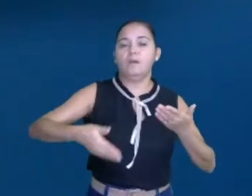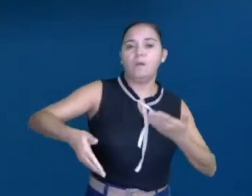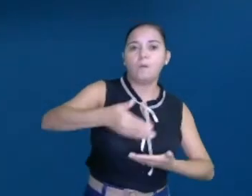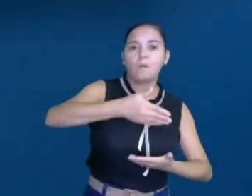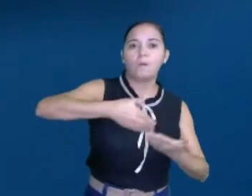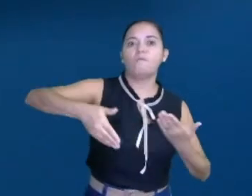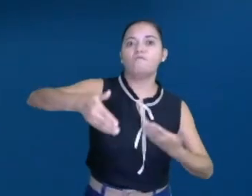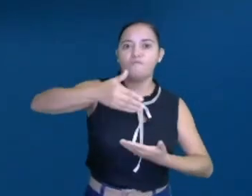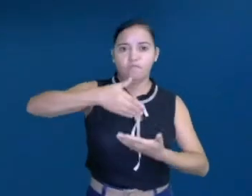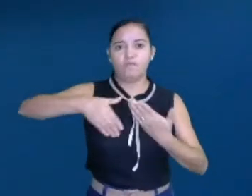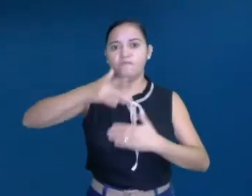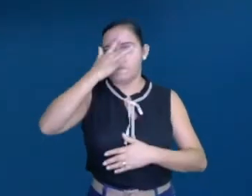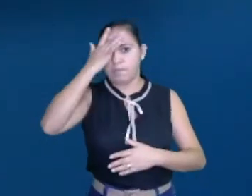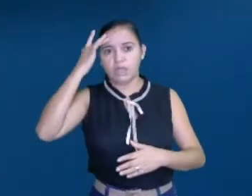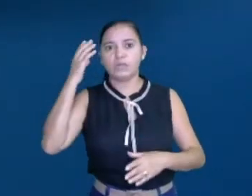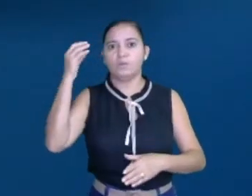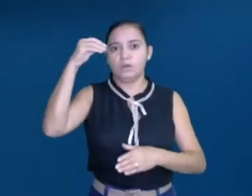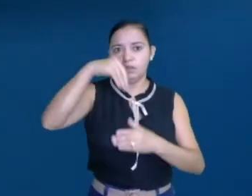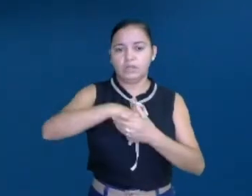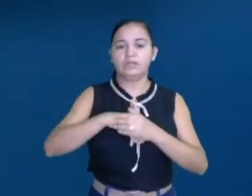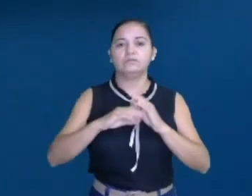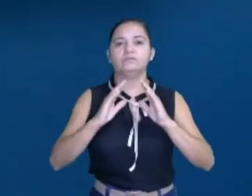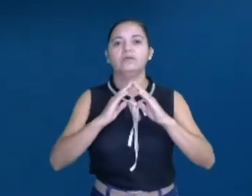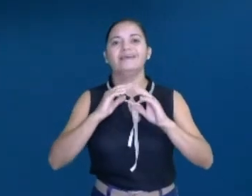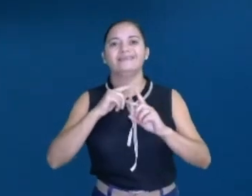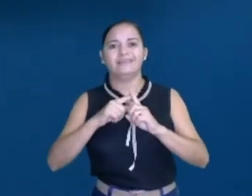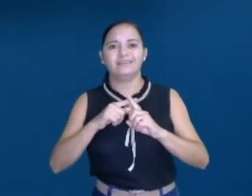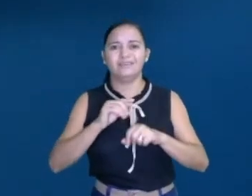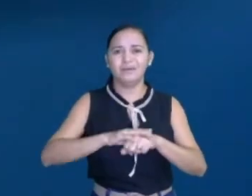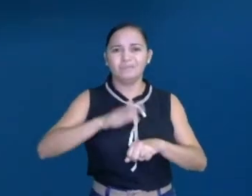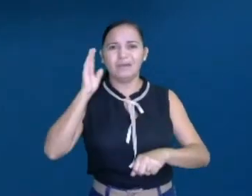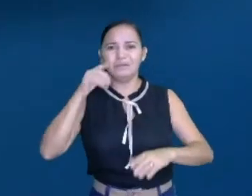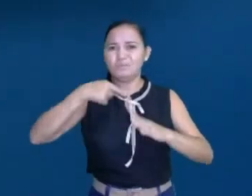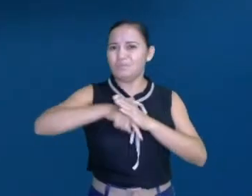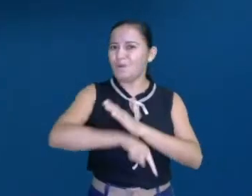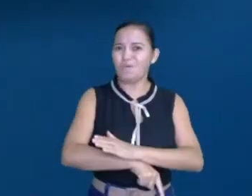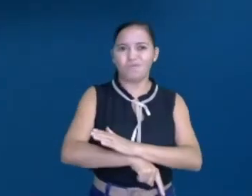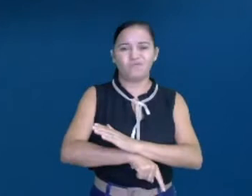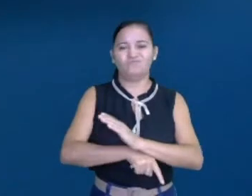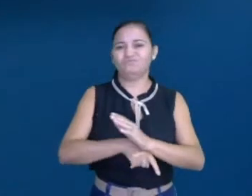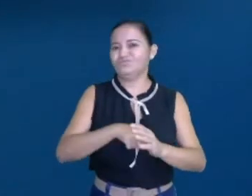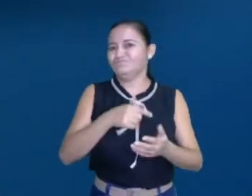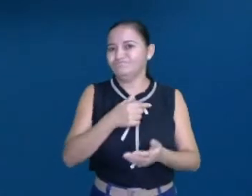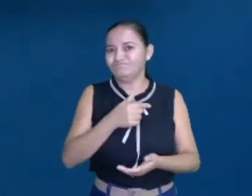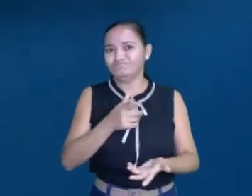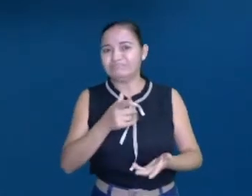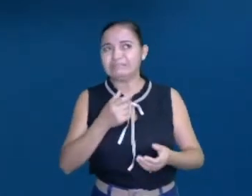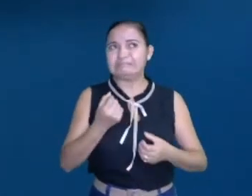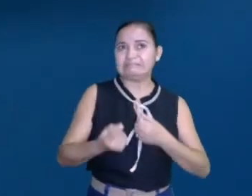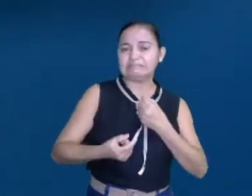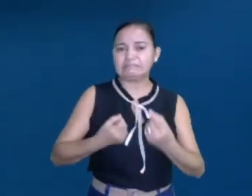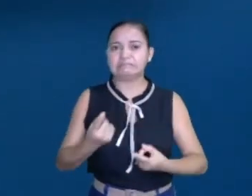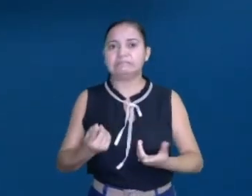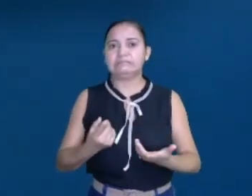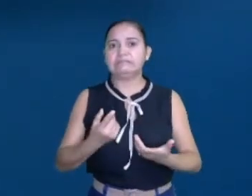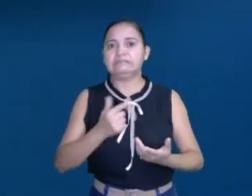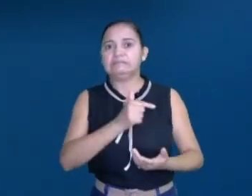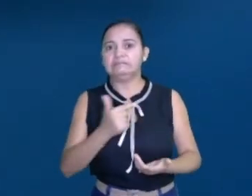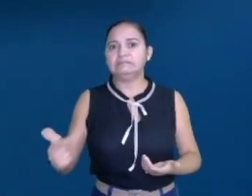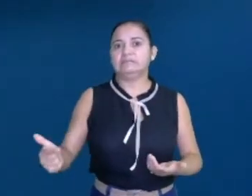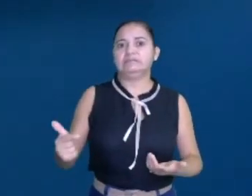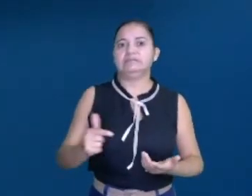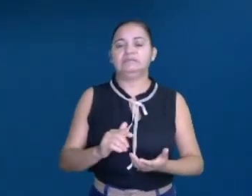convive com diversas pessoas na igreja, mas a gente não tem intimidade com todas elas. Então, não há uma relação necessariamente